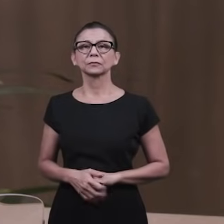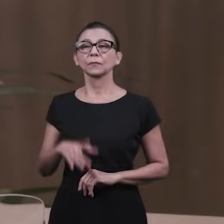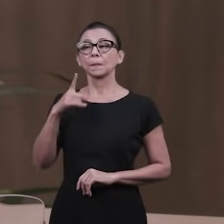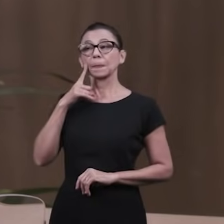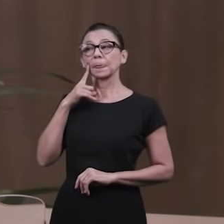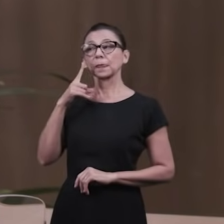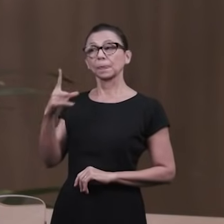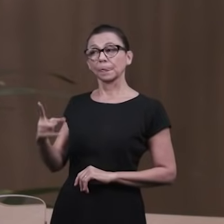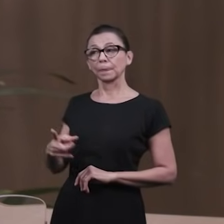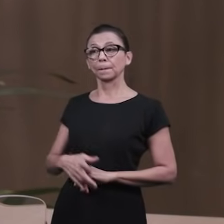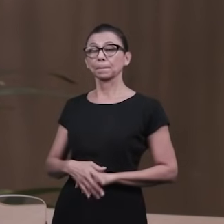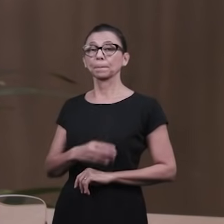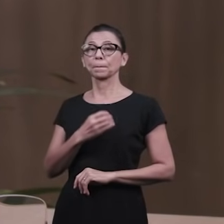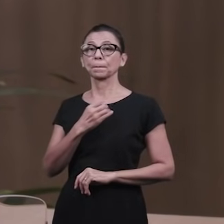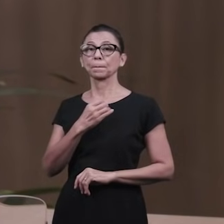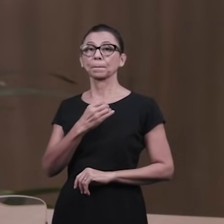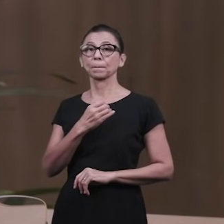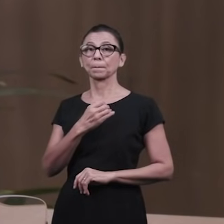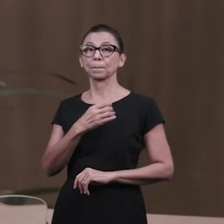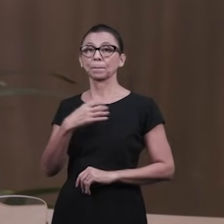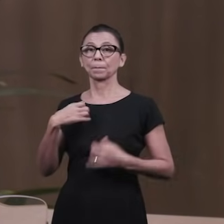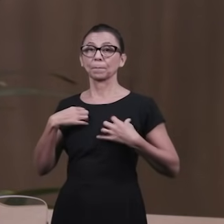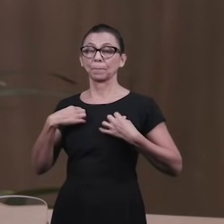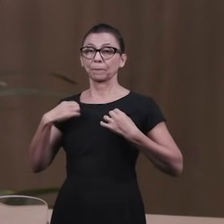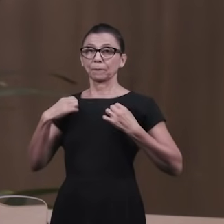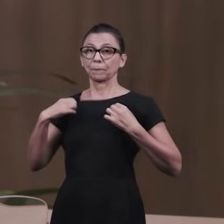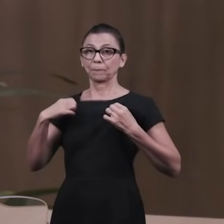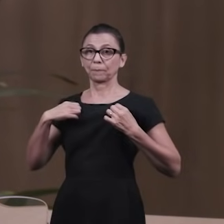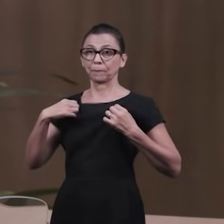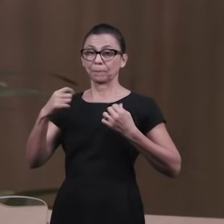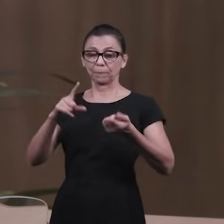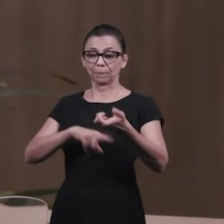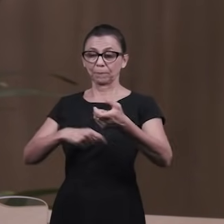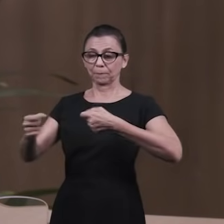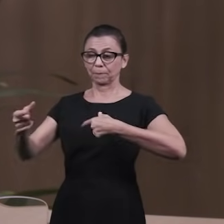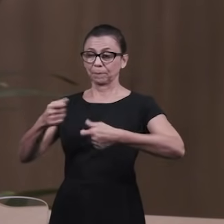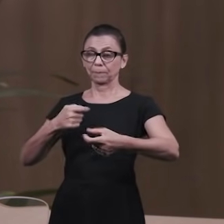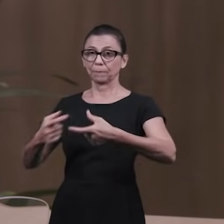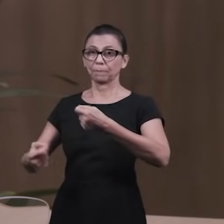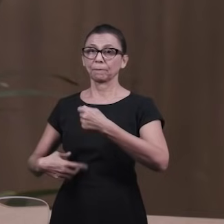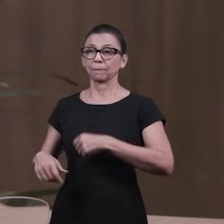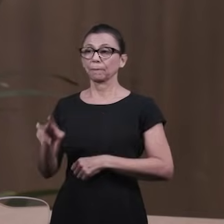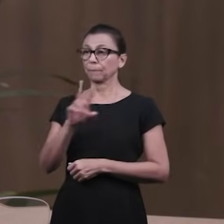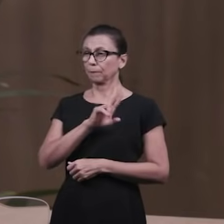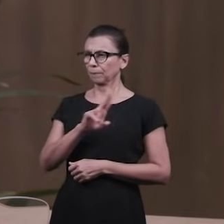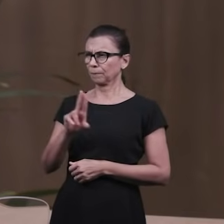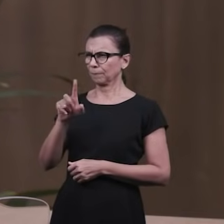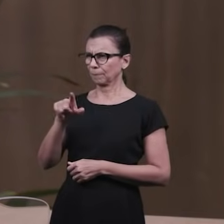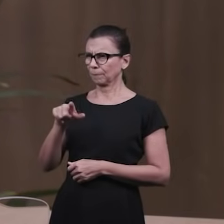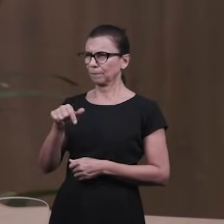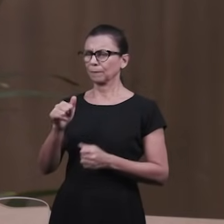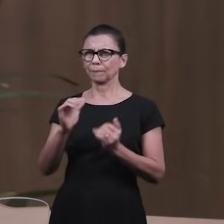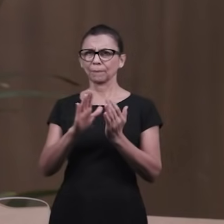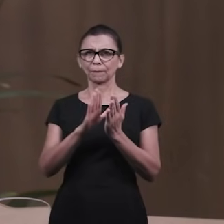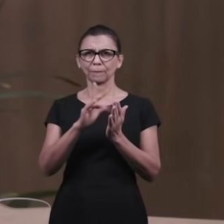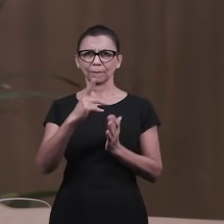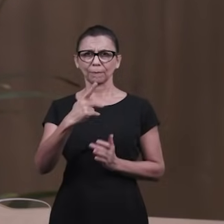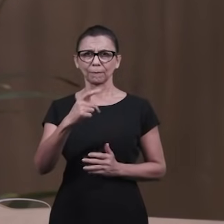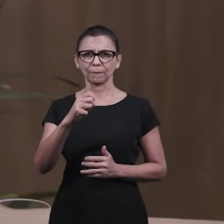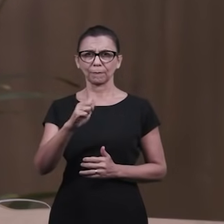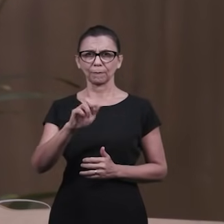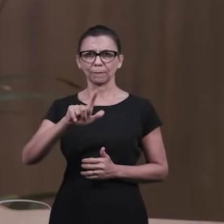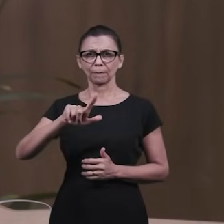roupas salpicadas de sangue, e o nome pelo qual ele é chamado é a Palavra de